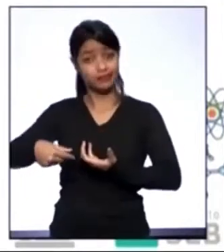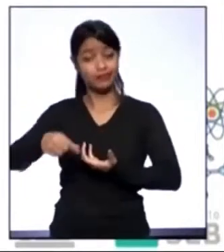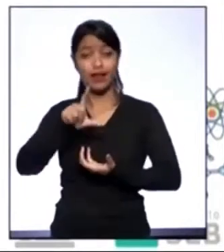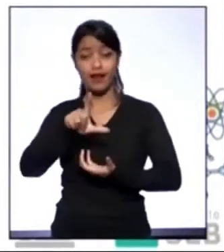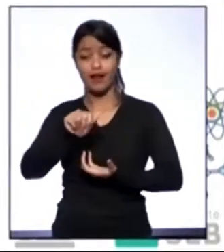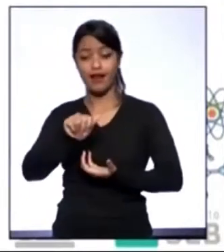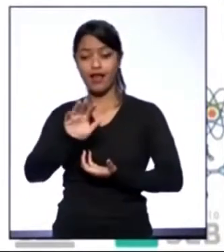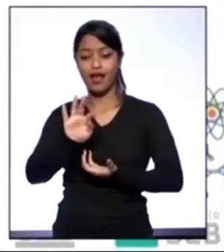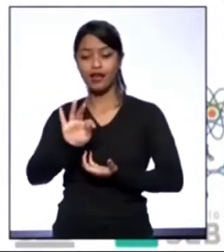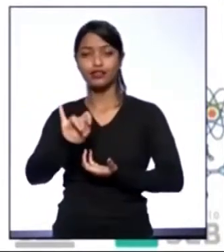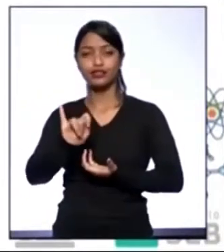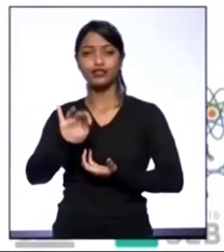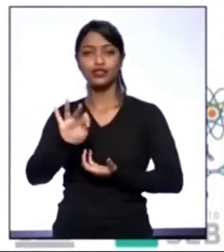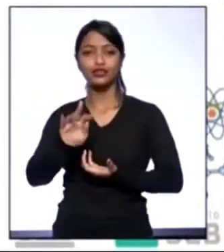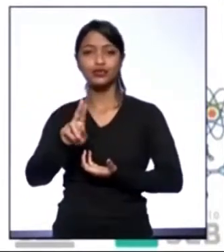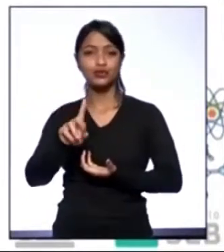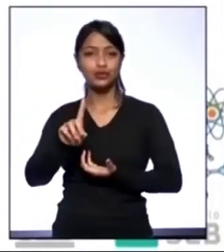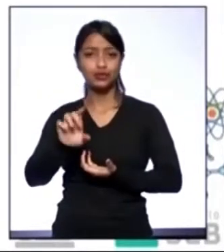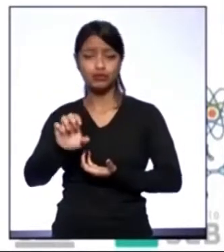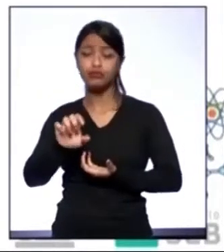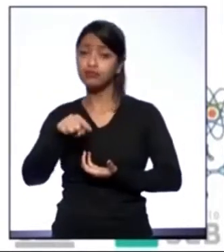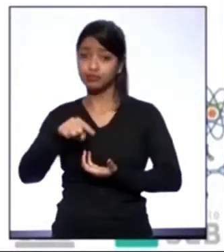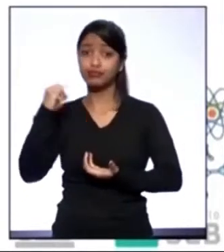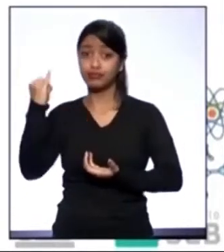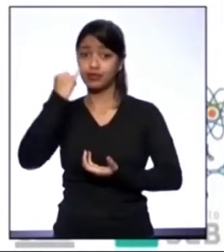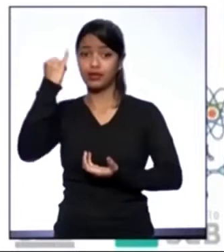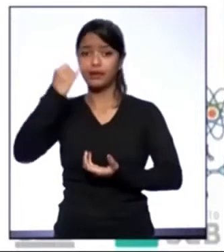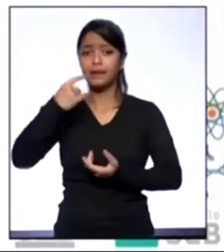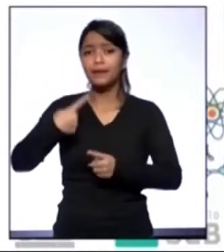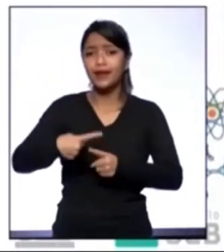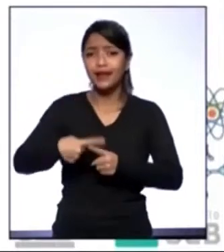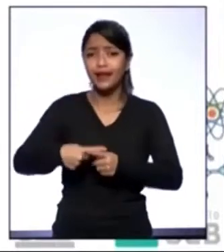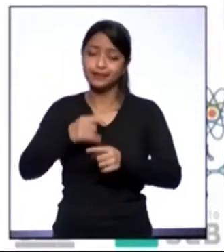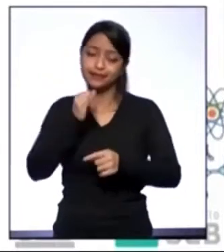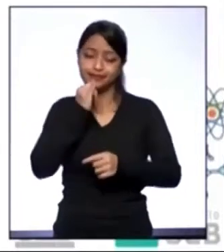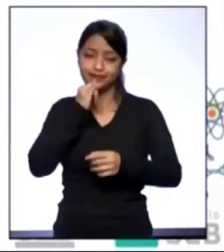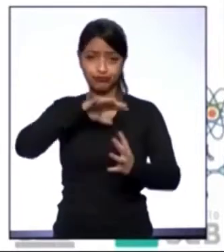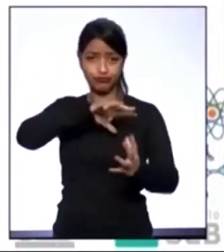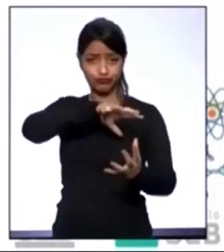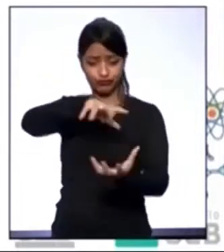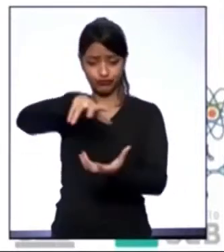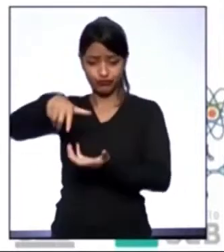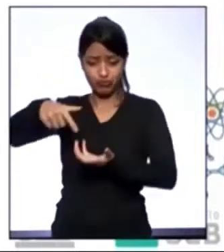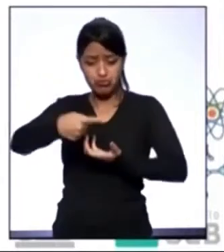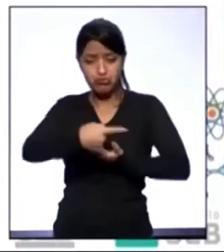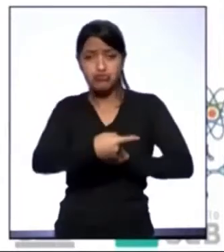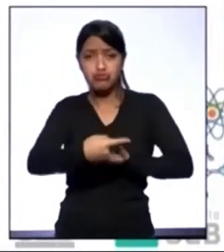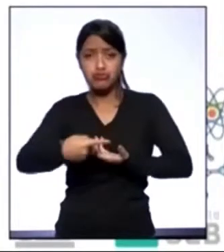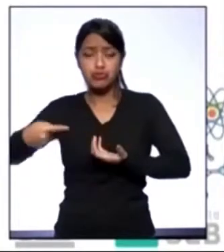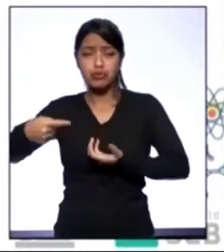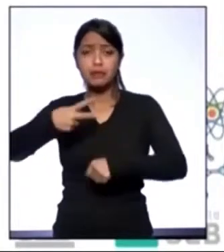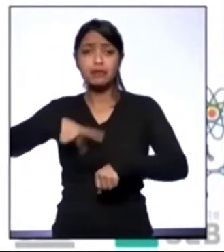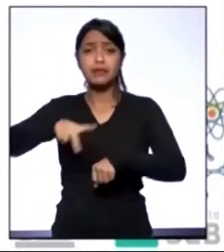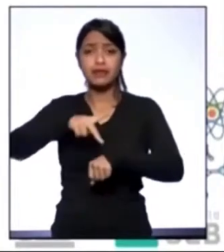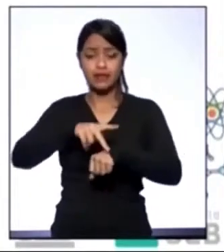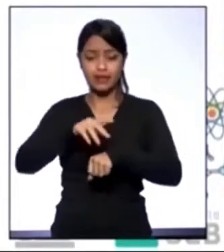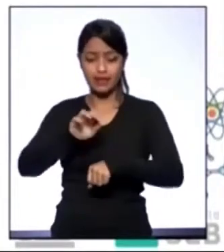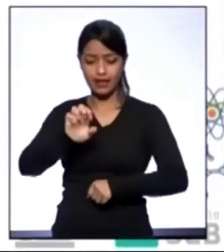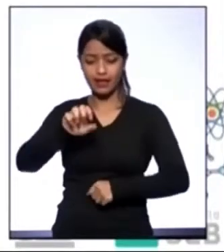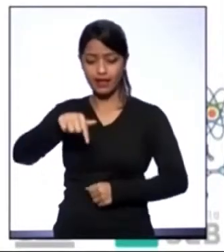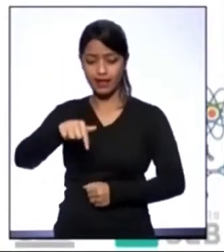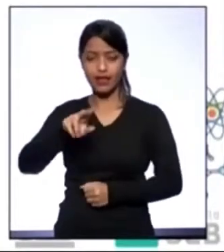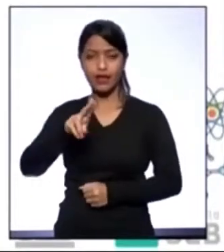fator climático importante? Bom, galera, quanto mais próximo do Equador, mais quente. De onde vem essa lógica? Na zona tropical,